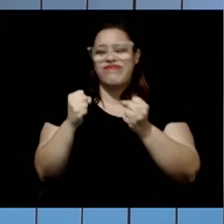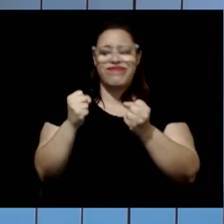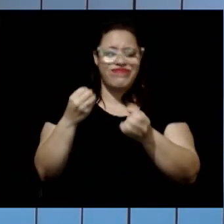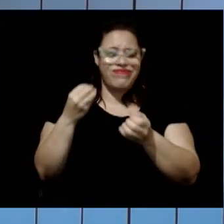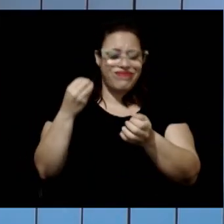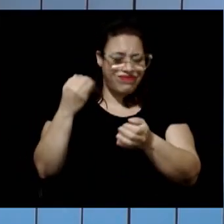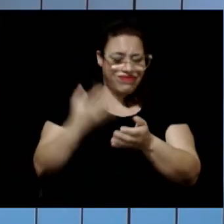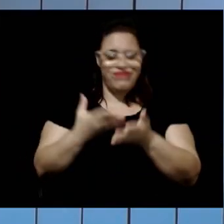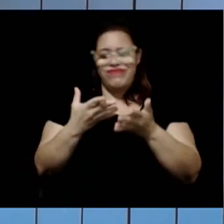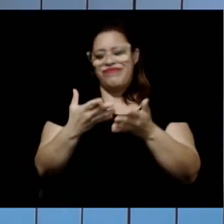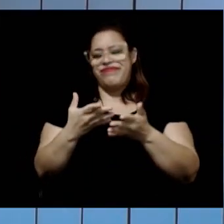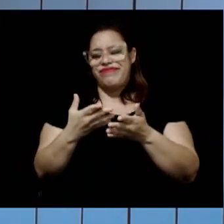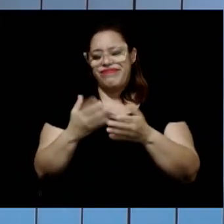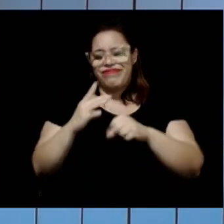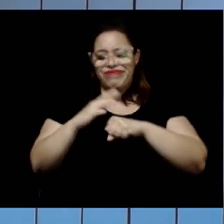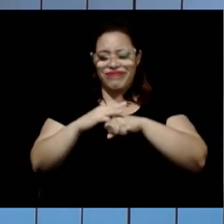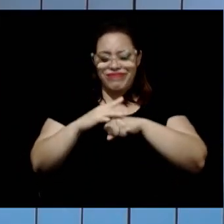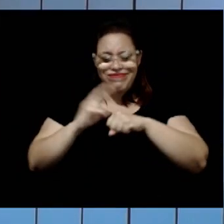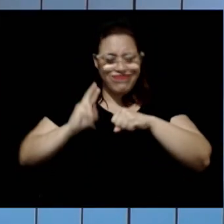condições crônicas?